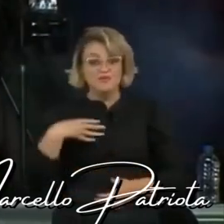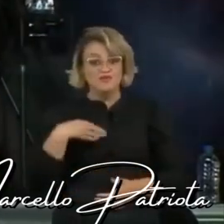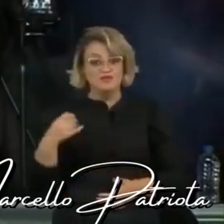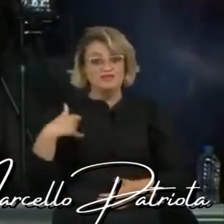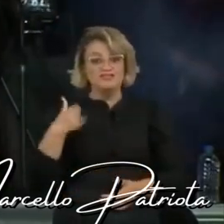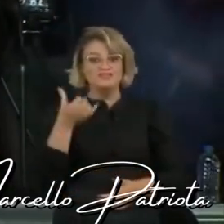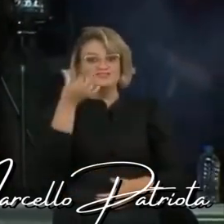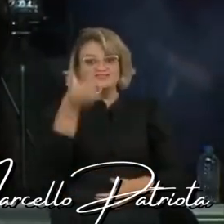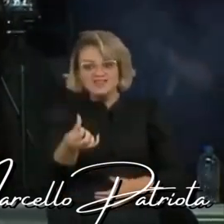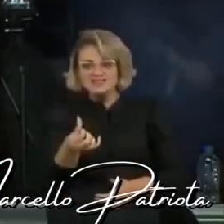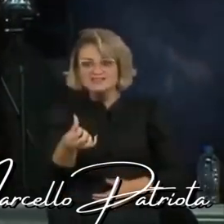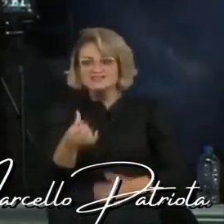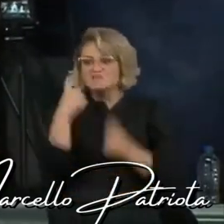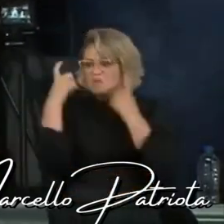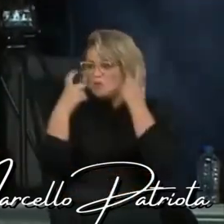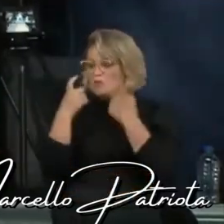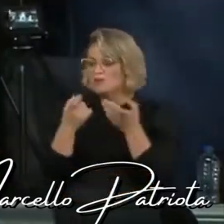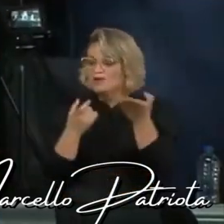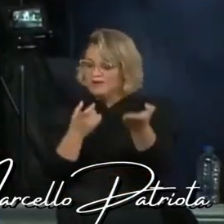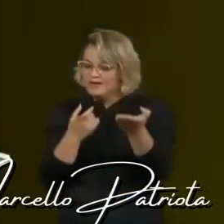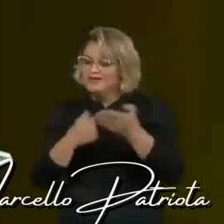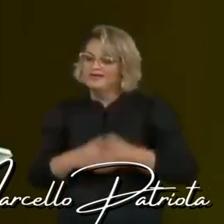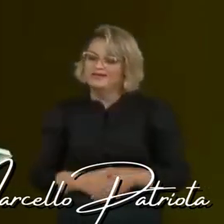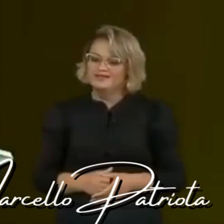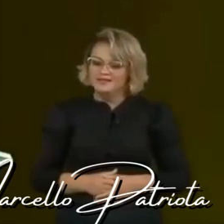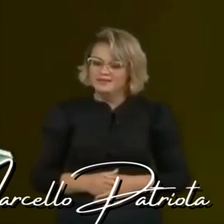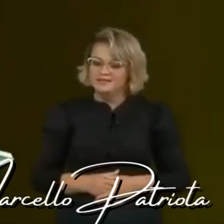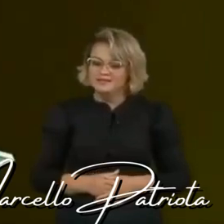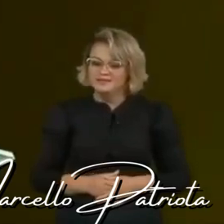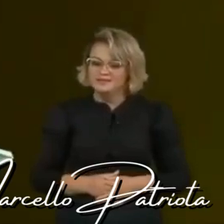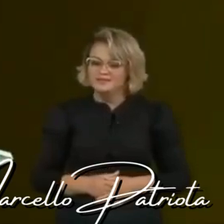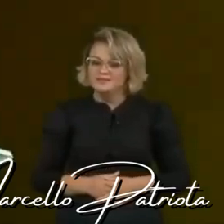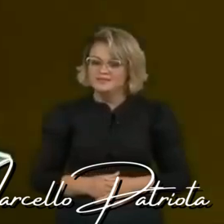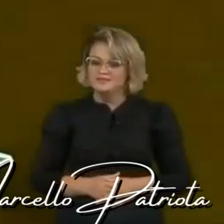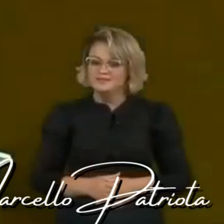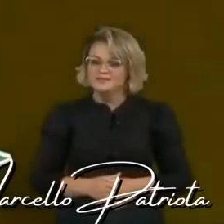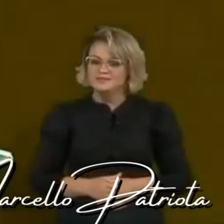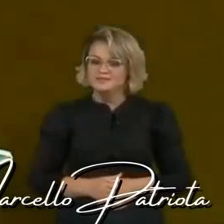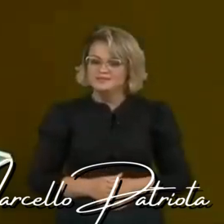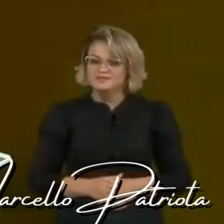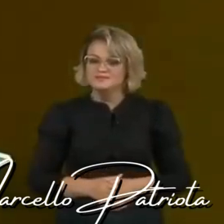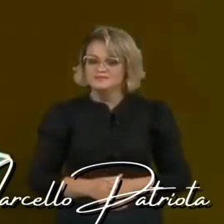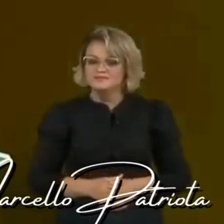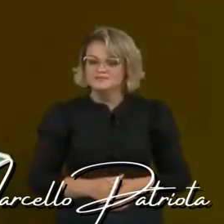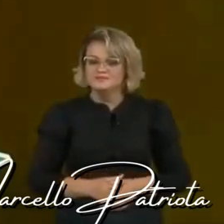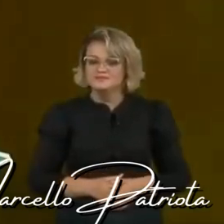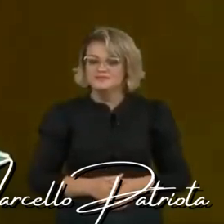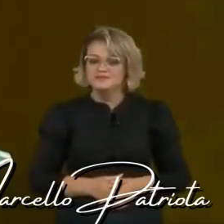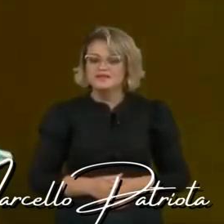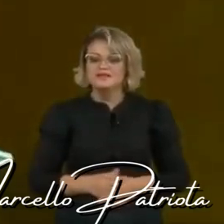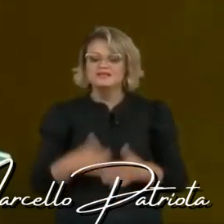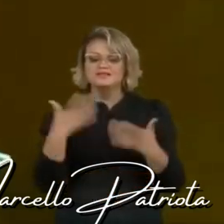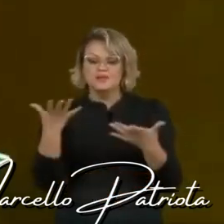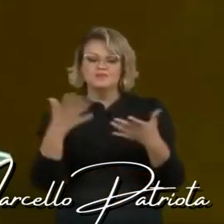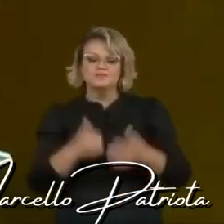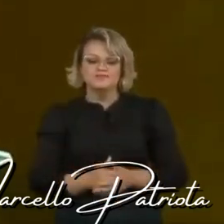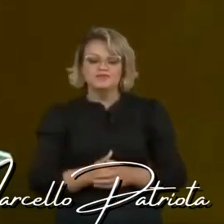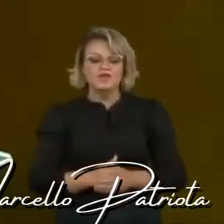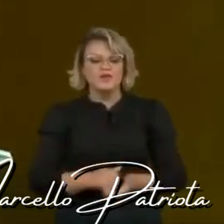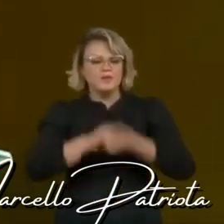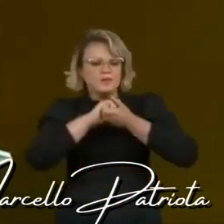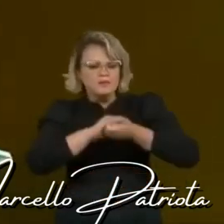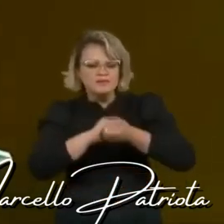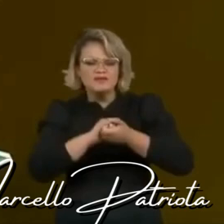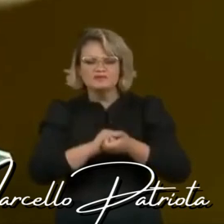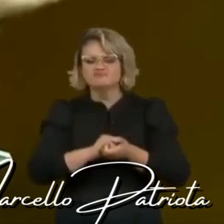é preocupado com a garganta de Lula, daí você tira, né? Então, minha gente, eu queria cumprimentar